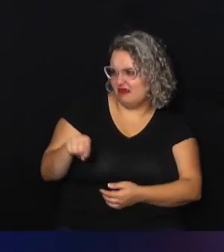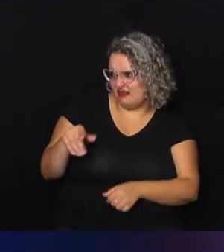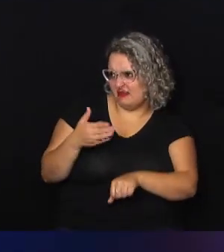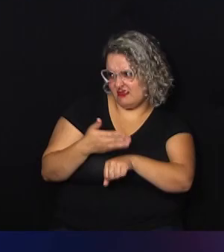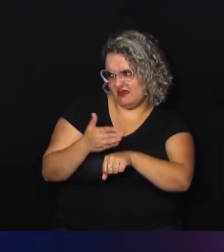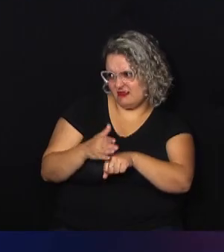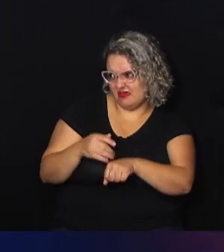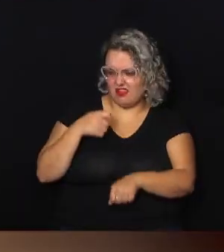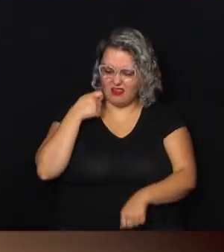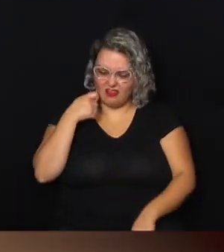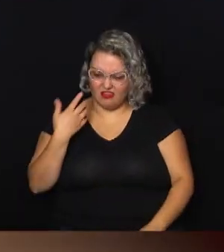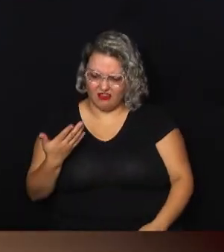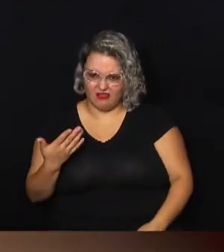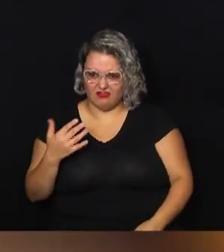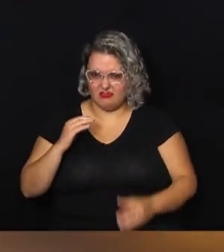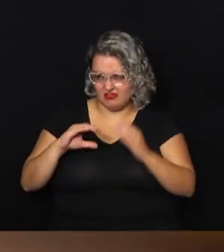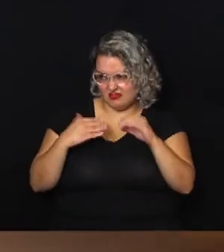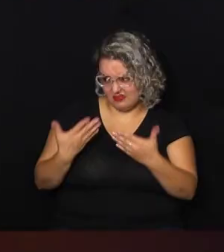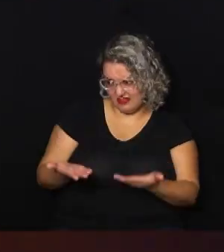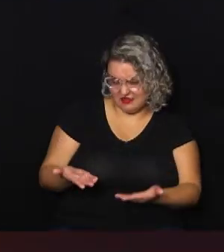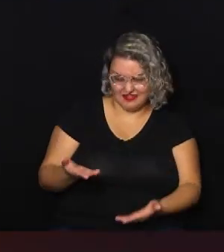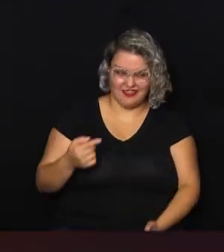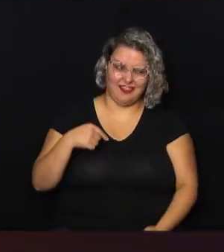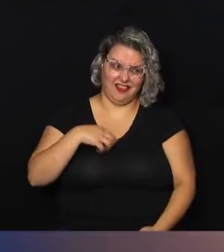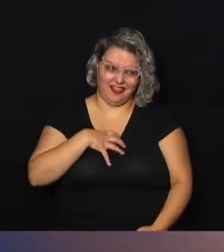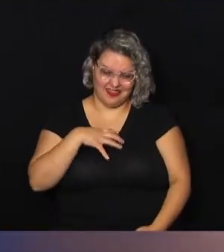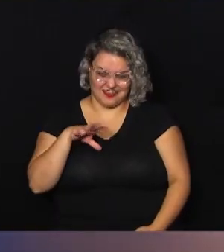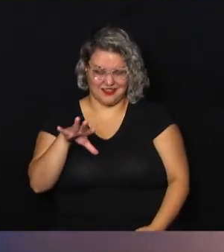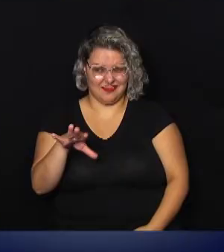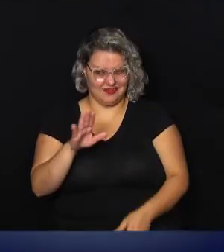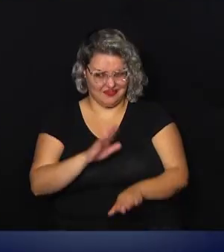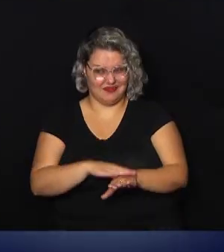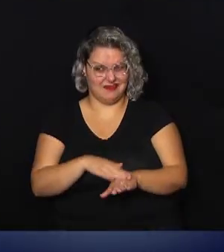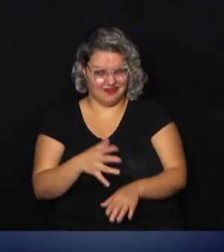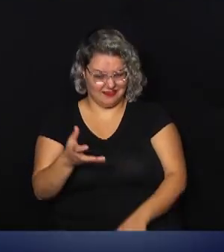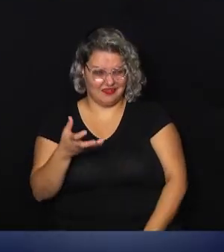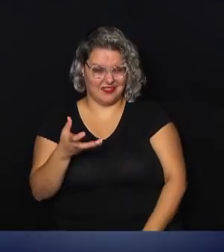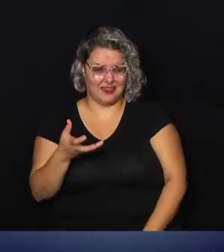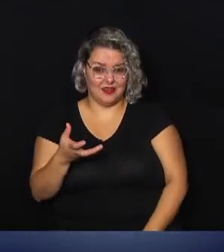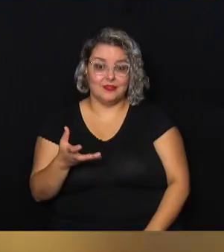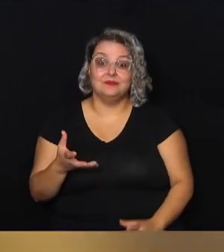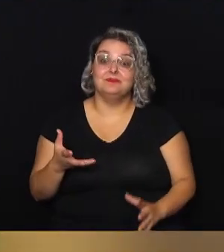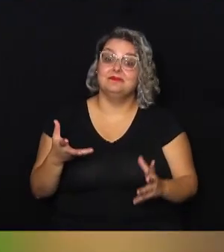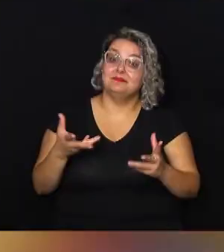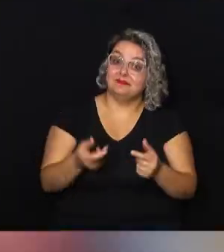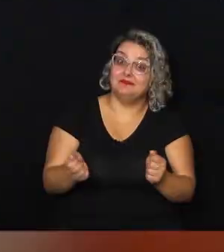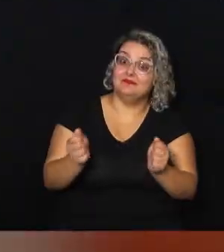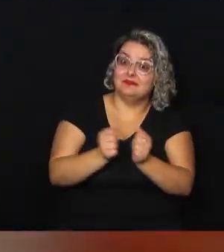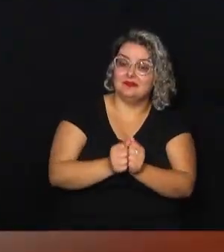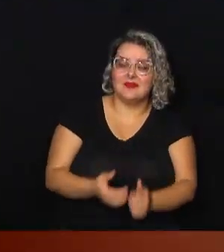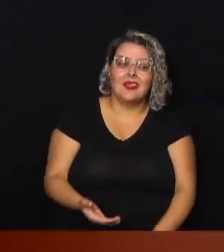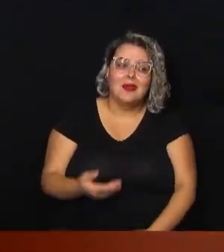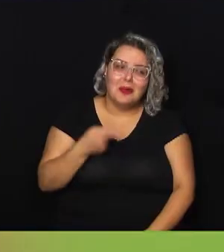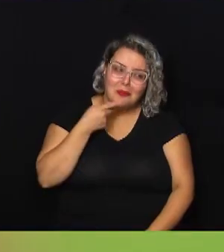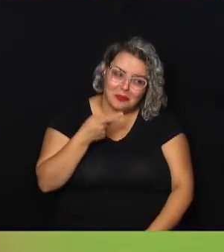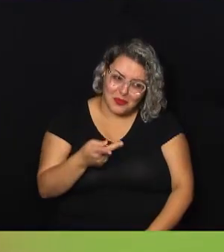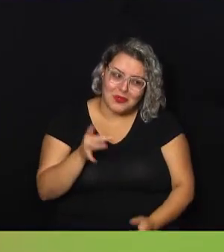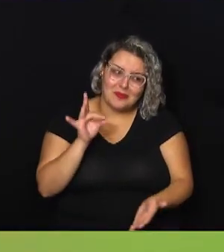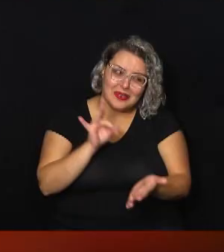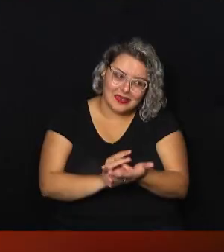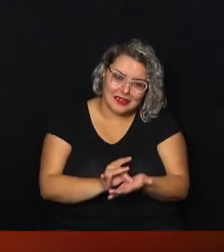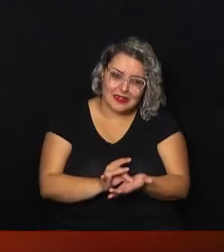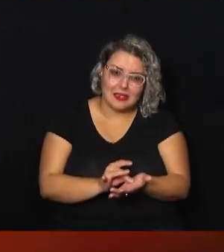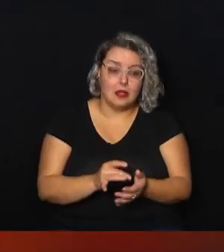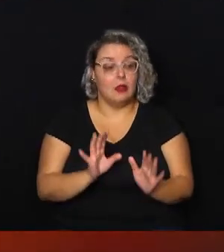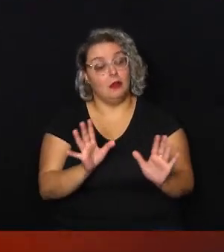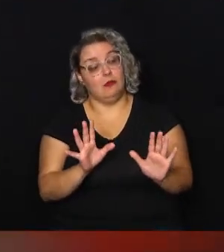artistas? É assim que você quer que elas ajam? Vamos juntos. Posso ser sincero? Claro, a não ser que me estresse,